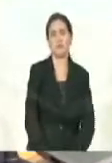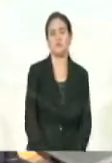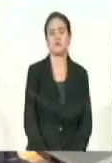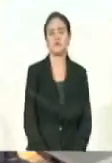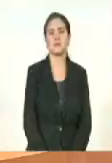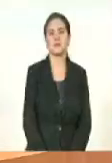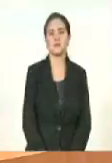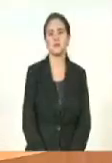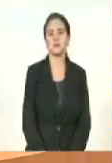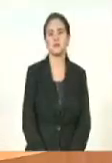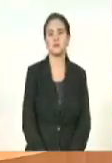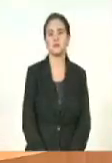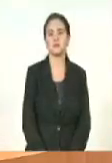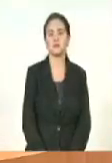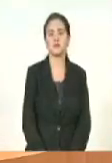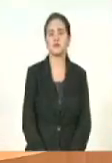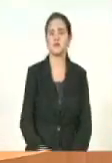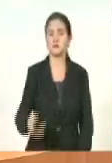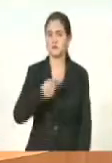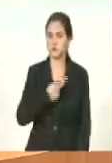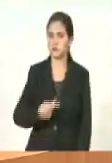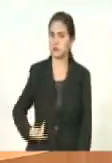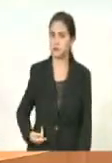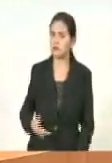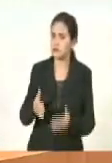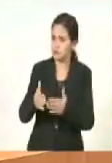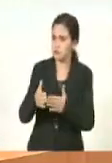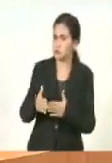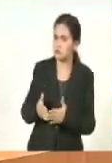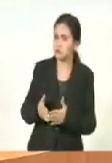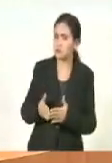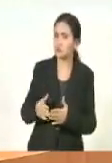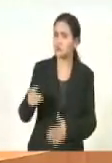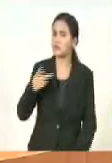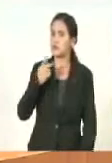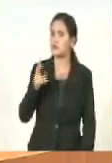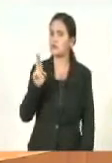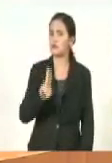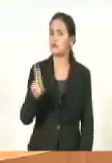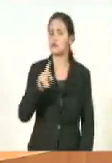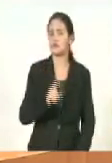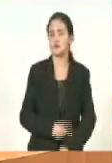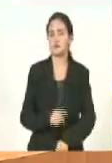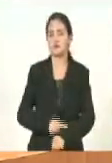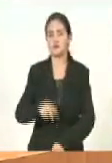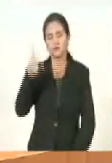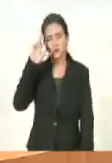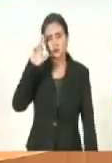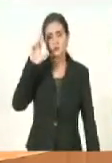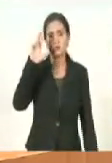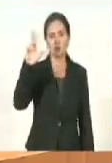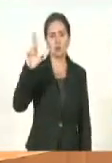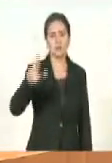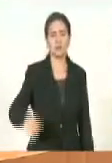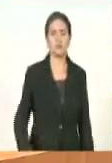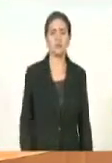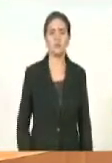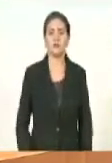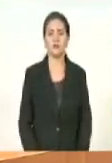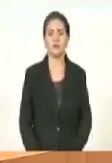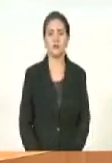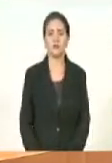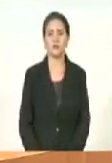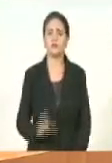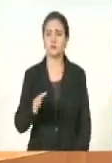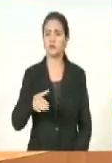presidente, permita-me uma consideração pela liderança, usar o tempo da liderança do nosso bloco. Já conversei com o